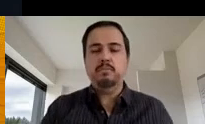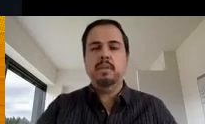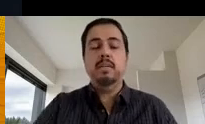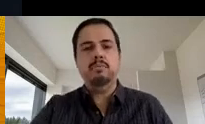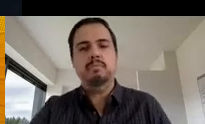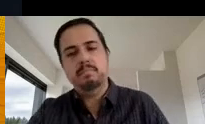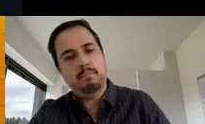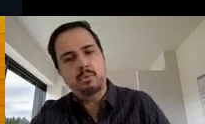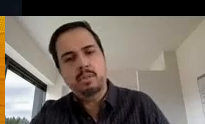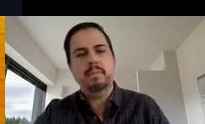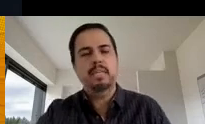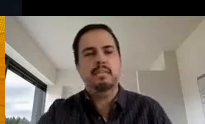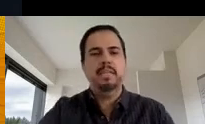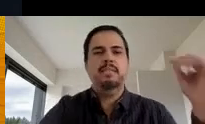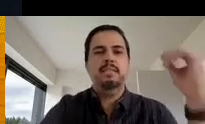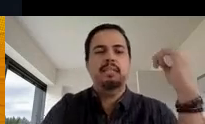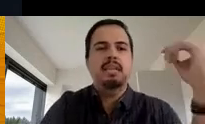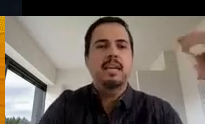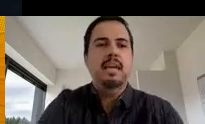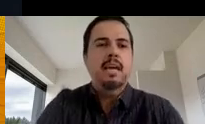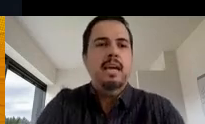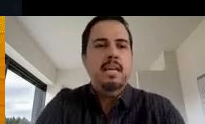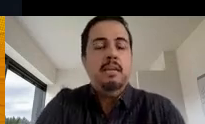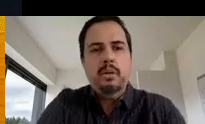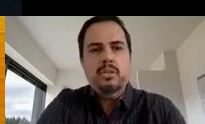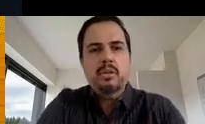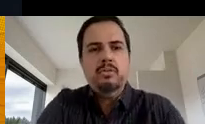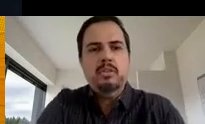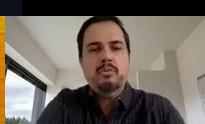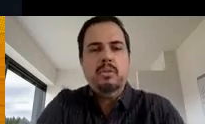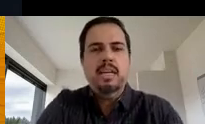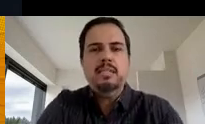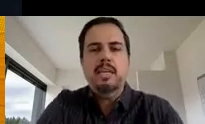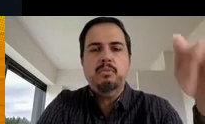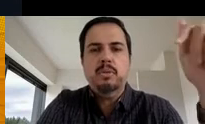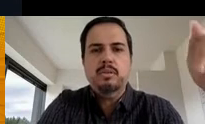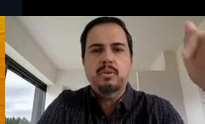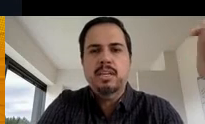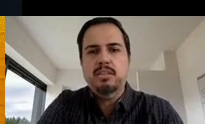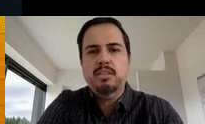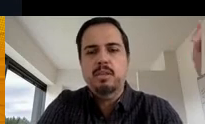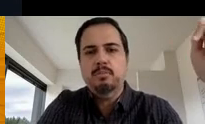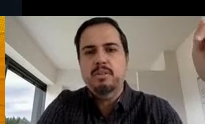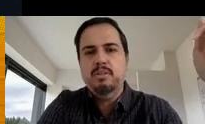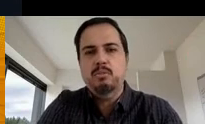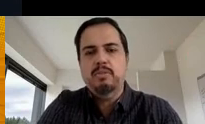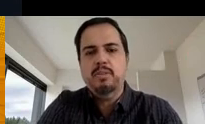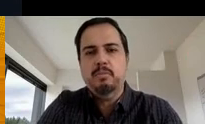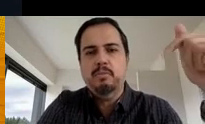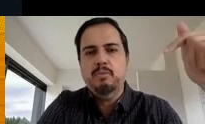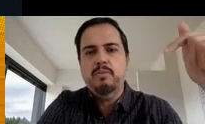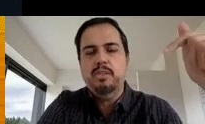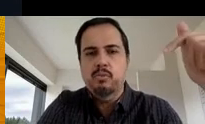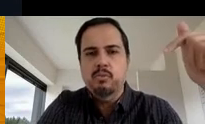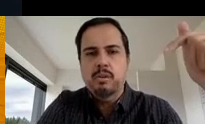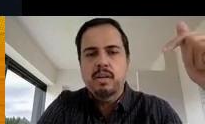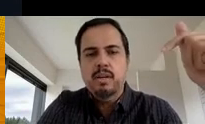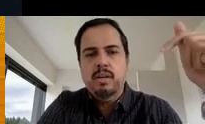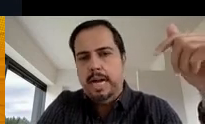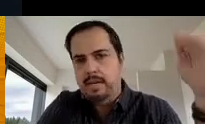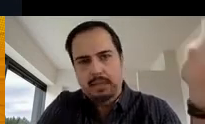5%, 10%. Muita empresa pensa assim. E pode ser um resultado bom. Quem cresce 10%? Quem cresceu 10% de 2020